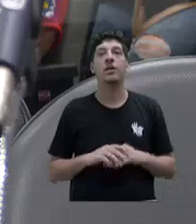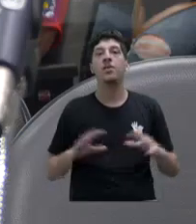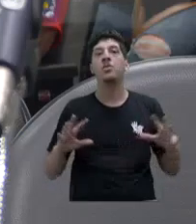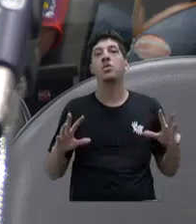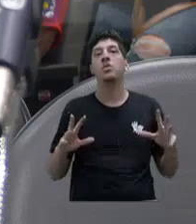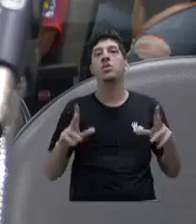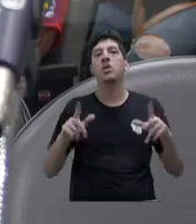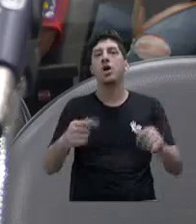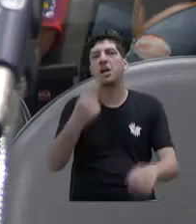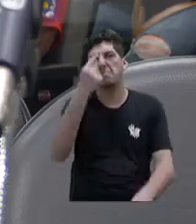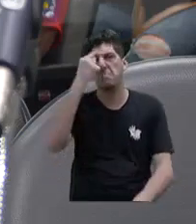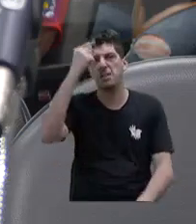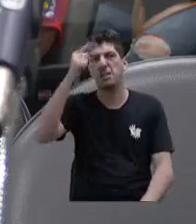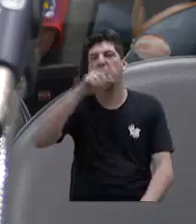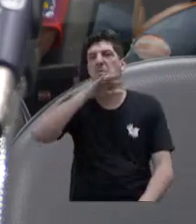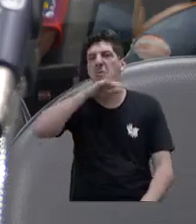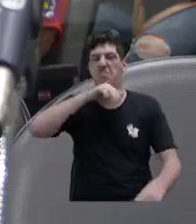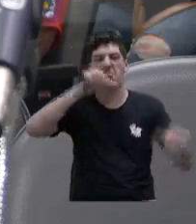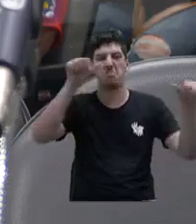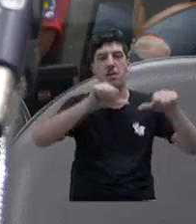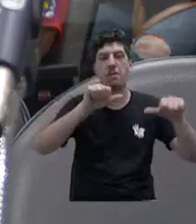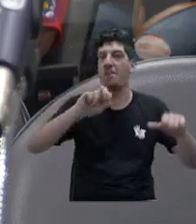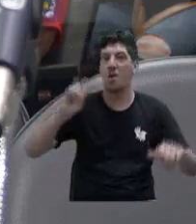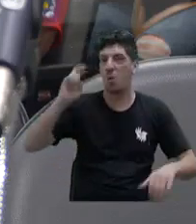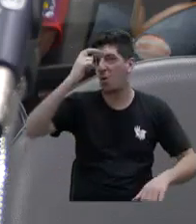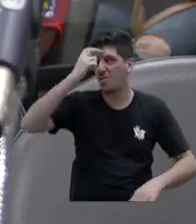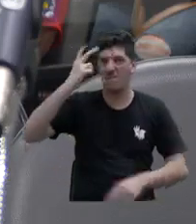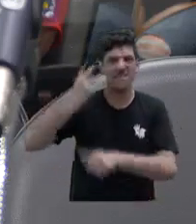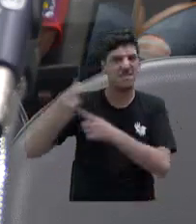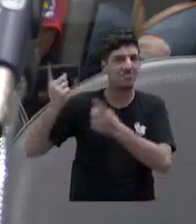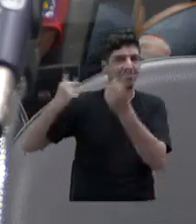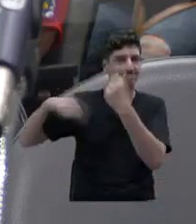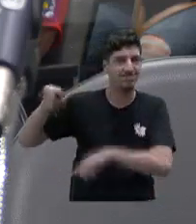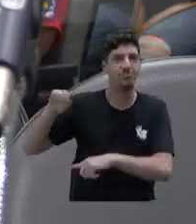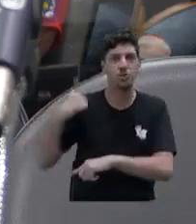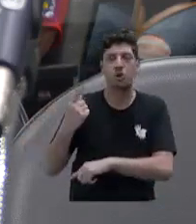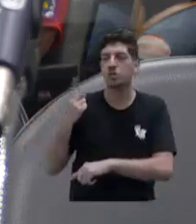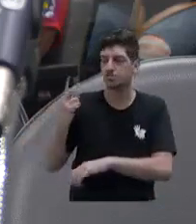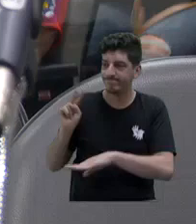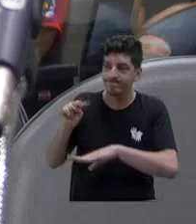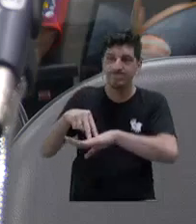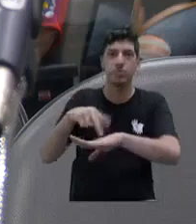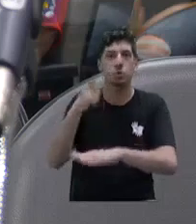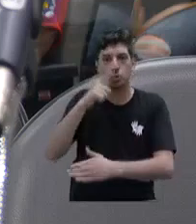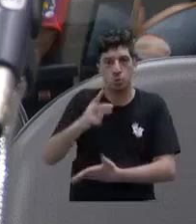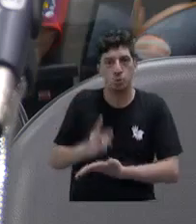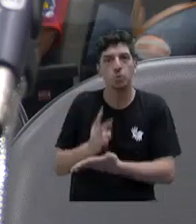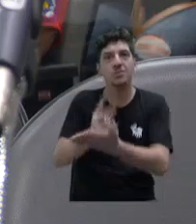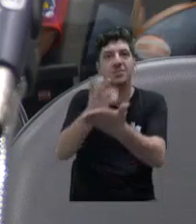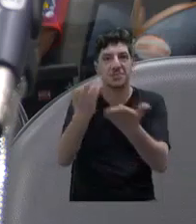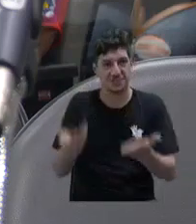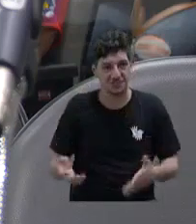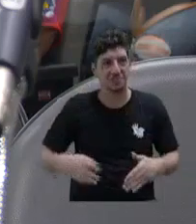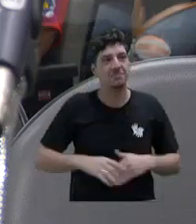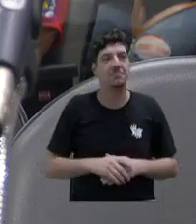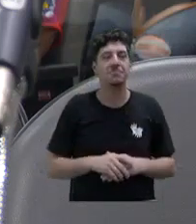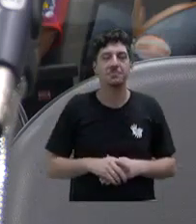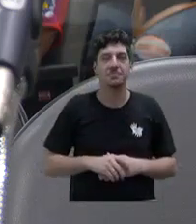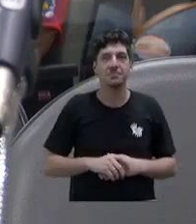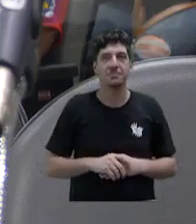obscurantismo, a cultura venceu e a gente segue aqui firme, né? Mas, para que efetivamente